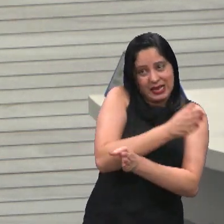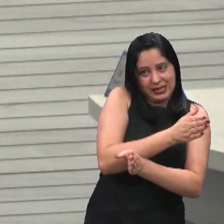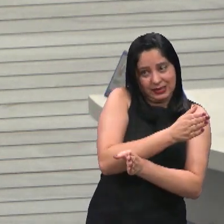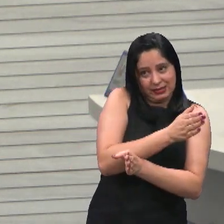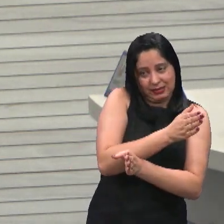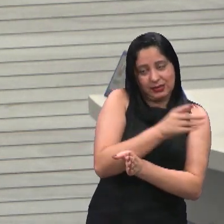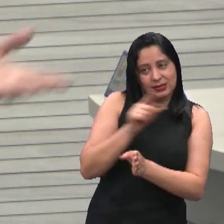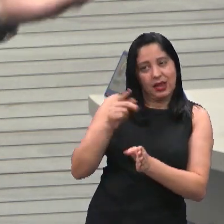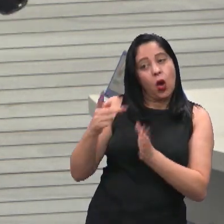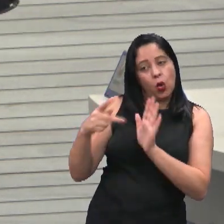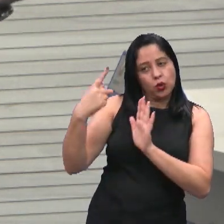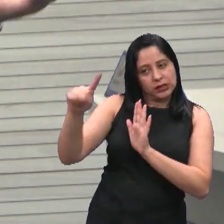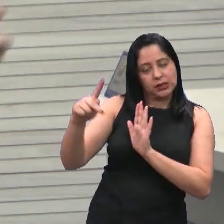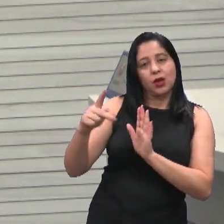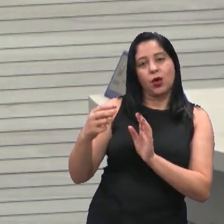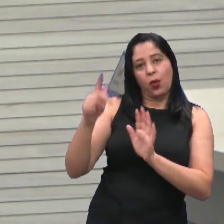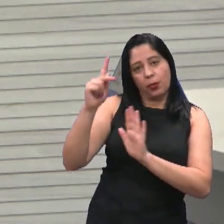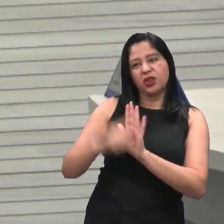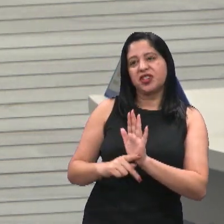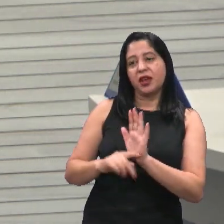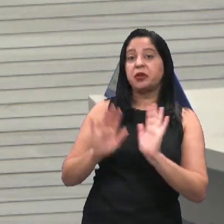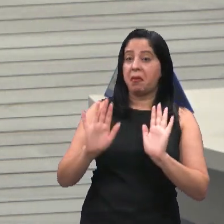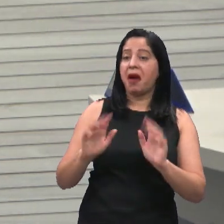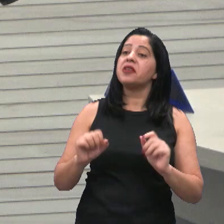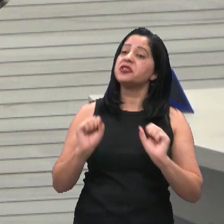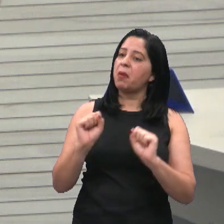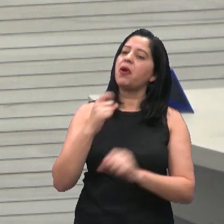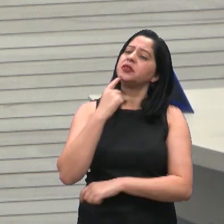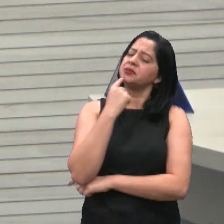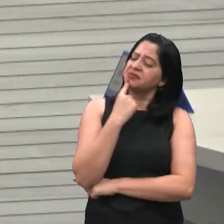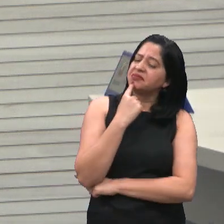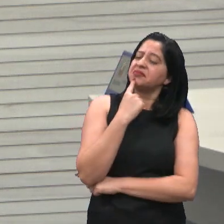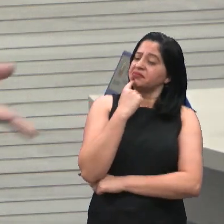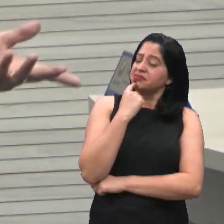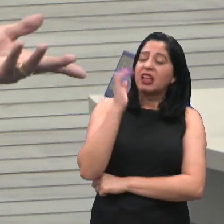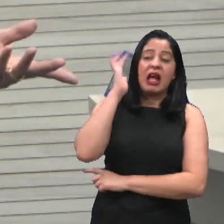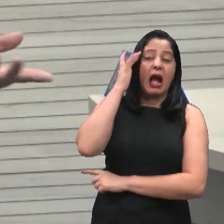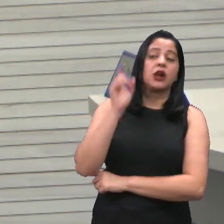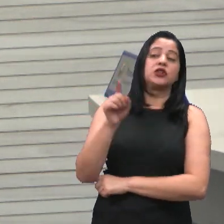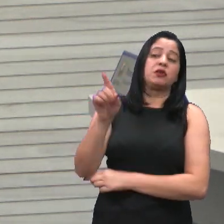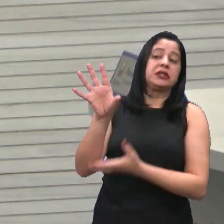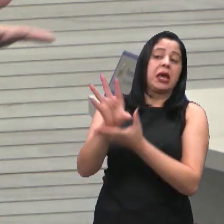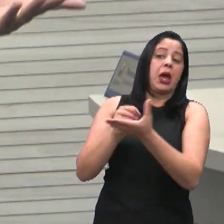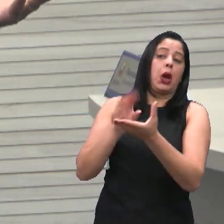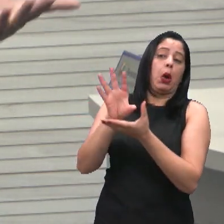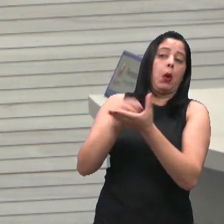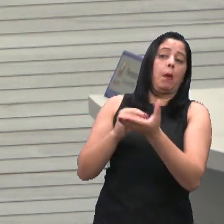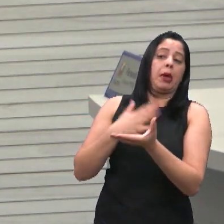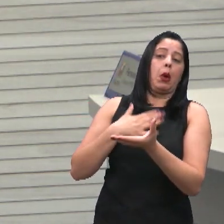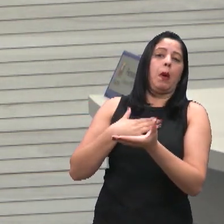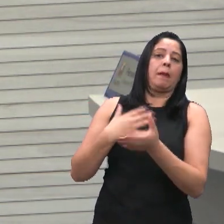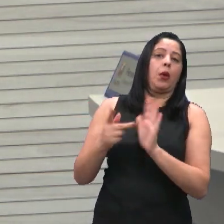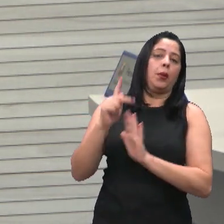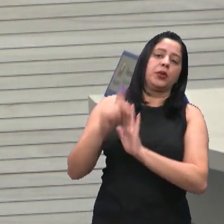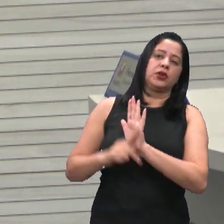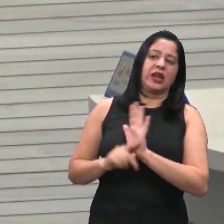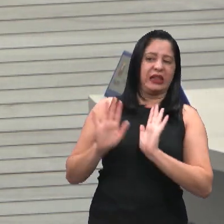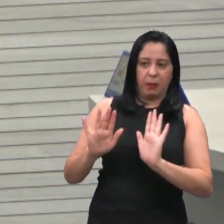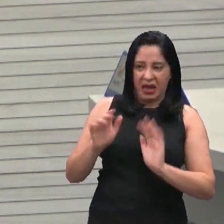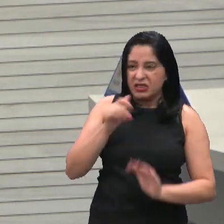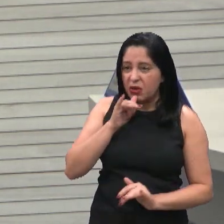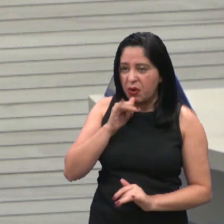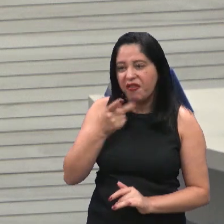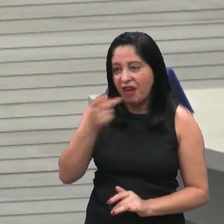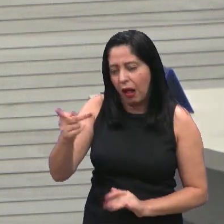ao seu projeto. Eu poderia muito bem imaginar que o senhor teria copiado o meu projeto, mas não vou dizer que foi isso que